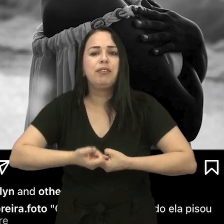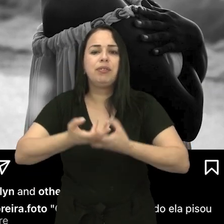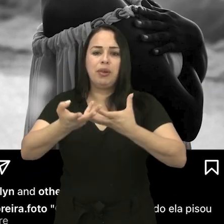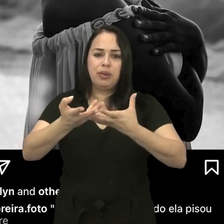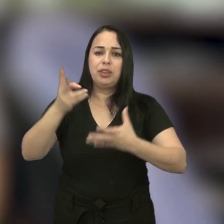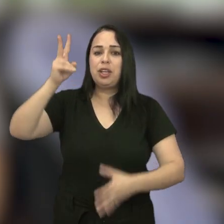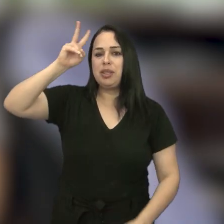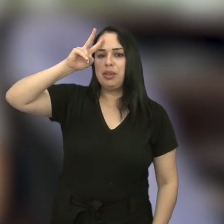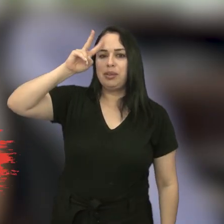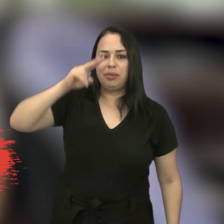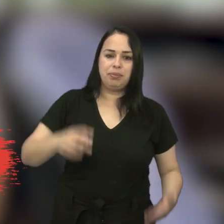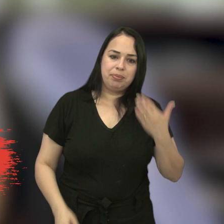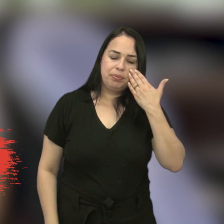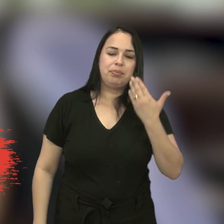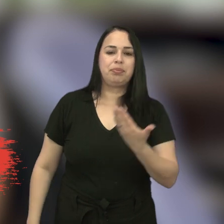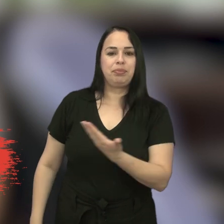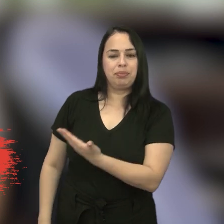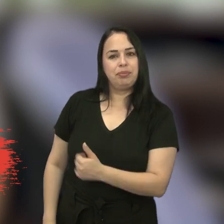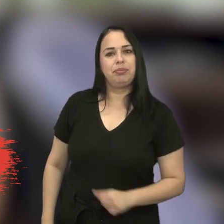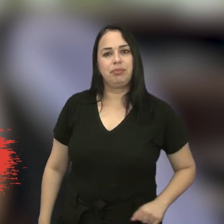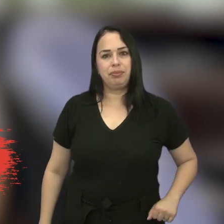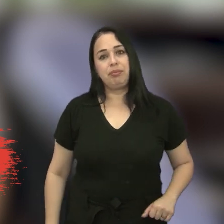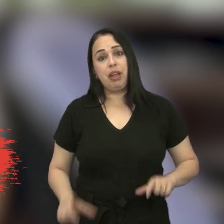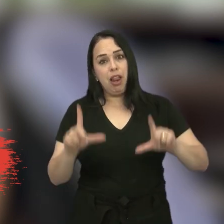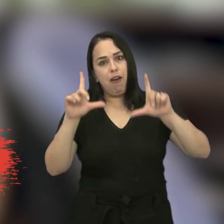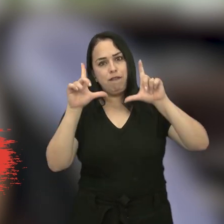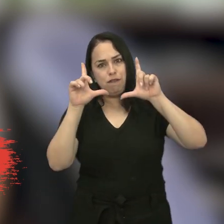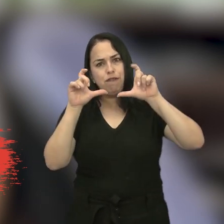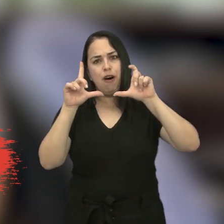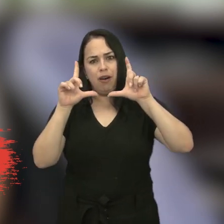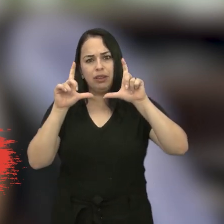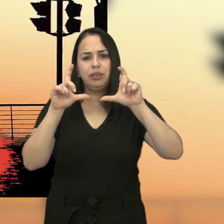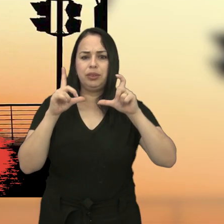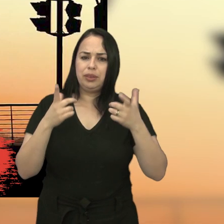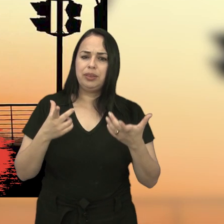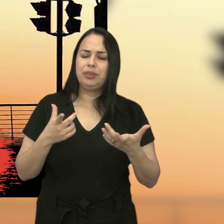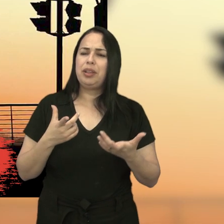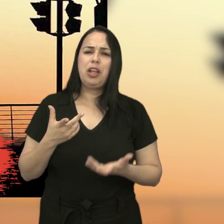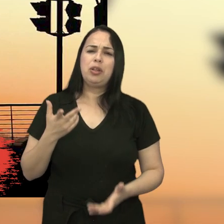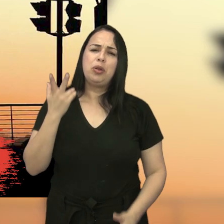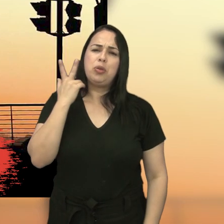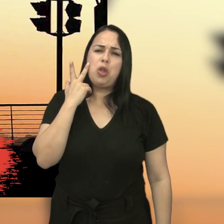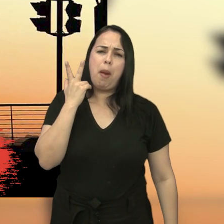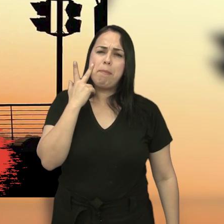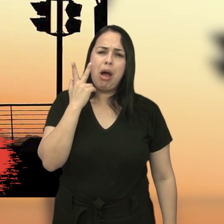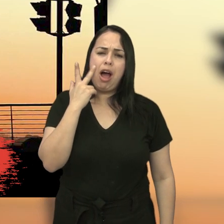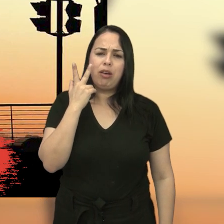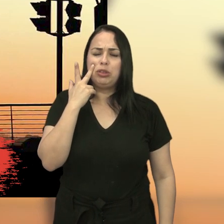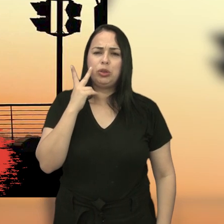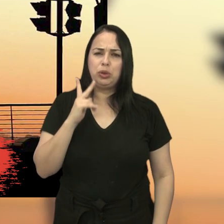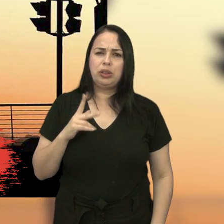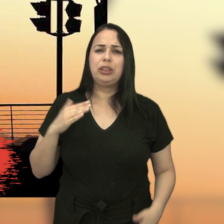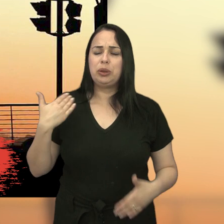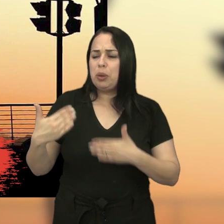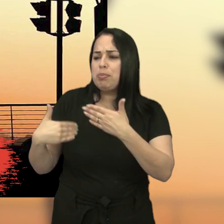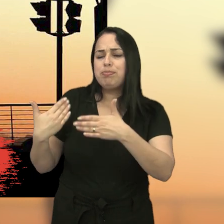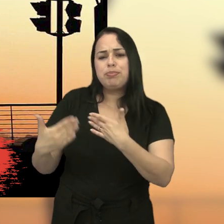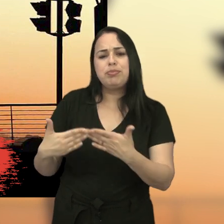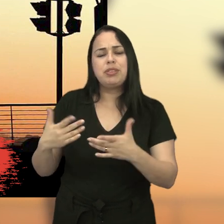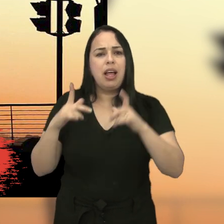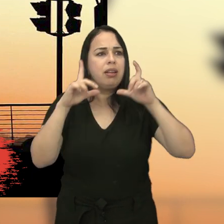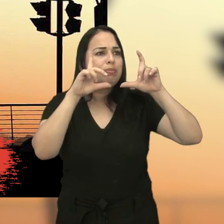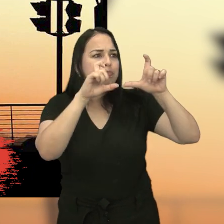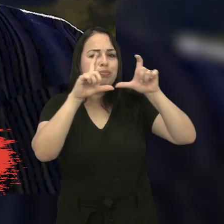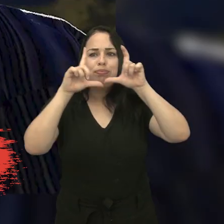histórias. Já o Luciano Coca prefere fotografar situações corriqueiras, do cotidiano. Os cliques que ele